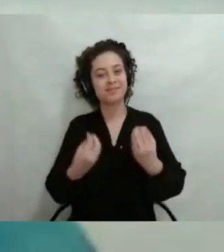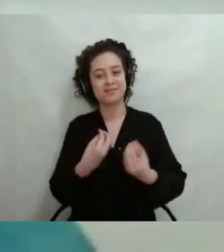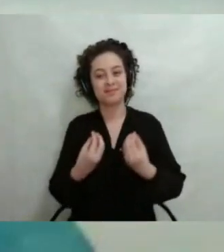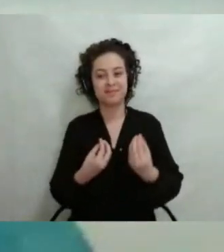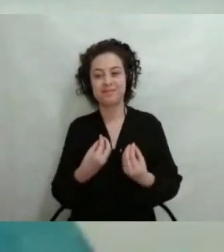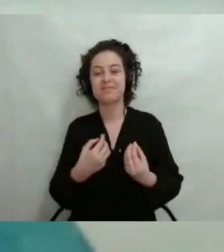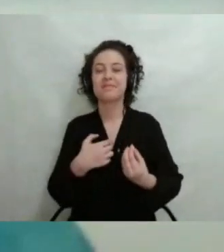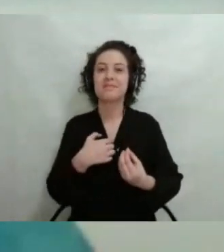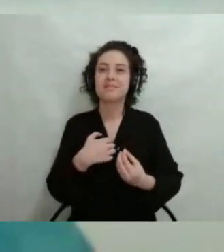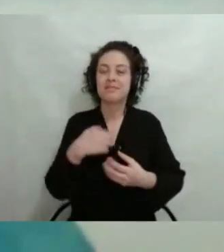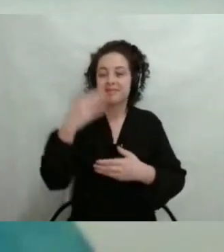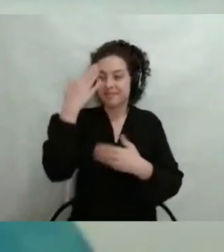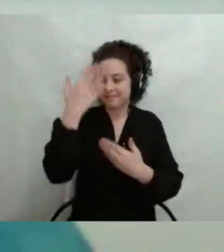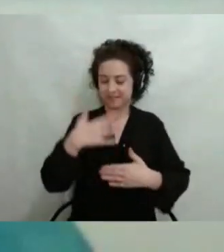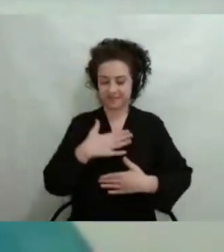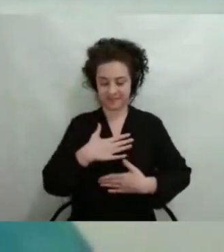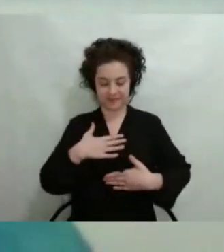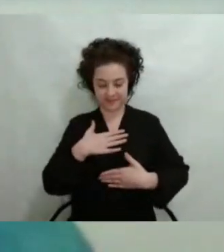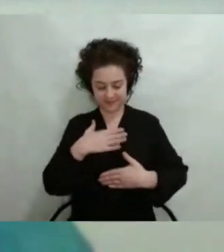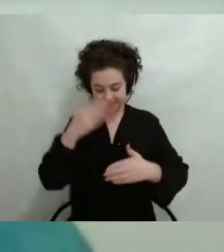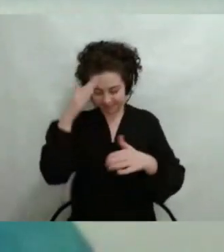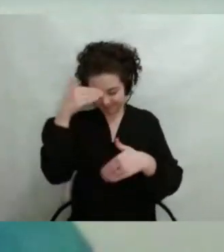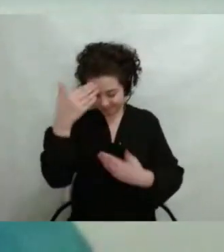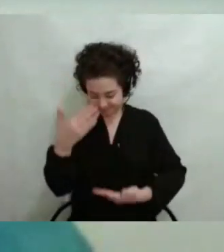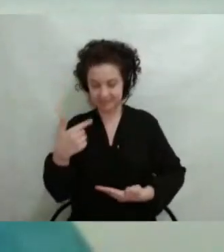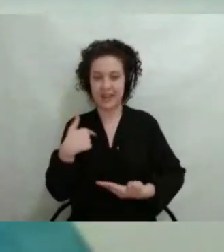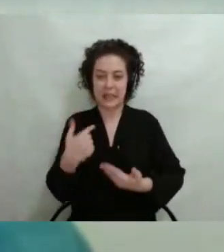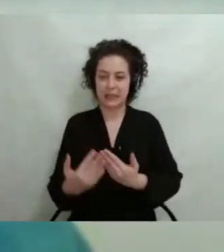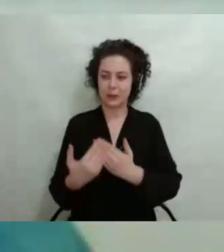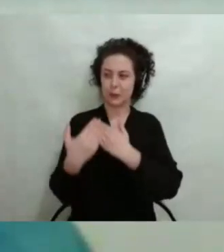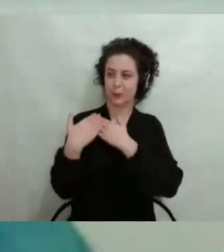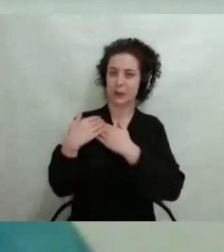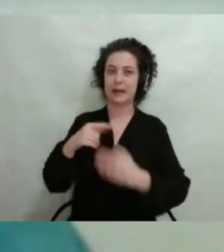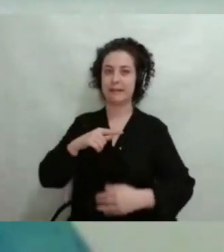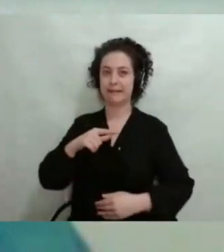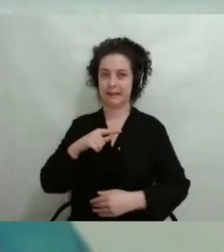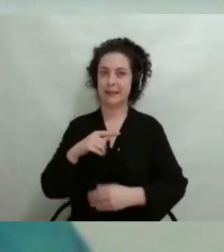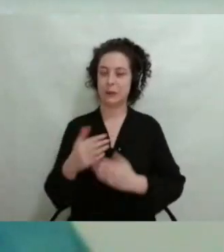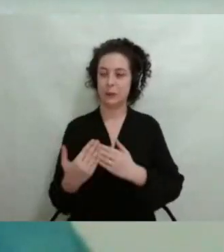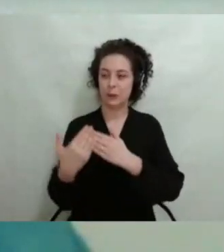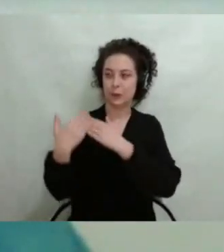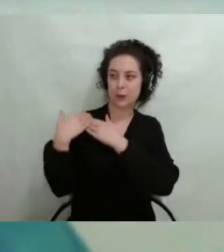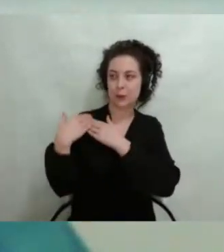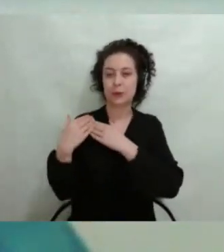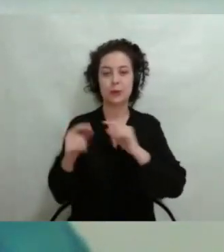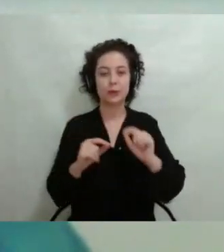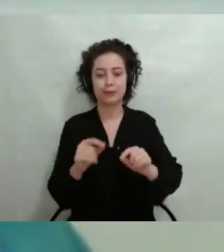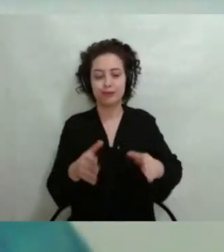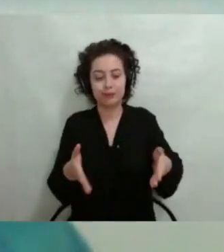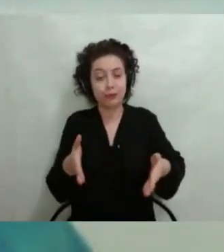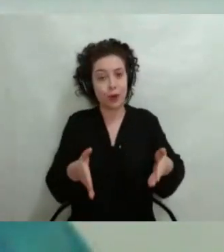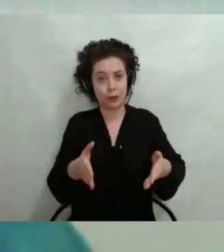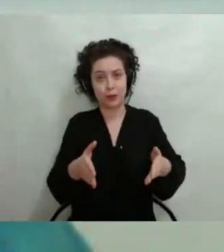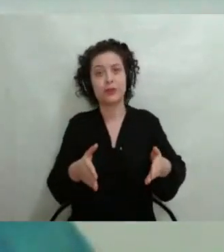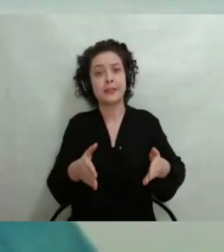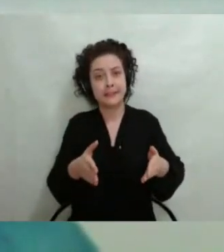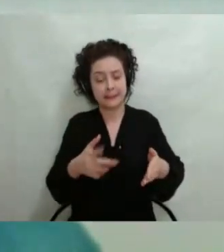uma satisfação e um dever de responsabilidade diante do quadro sanitário que nós estamos